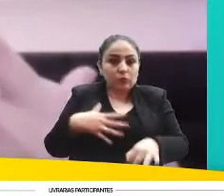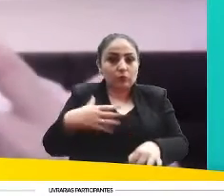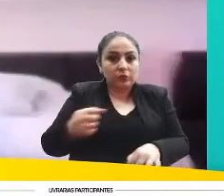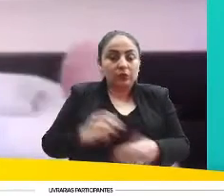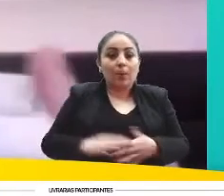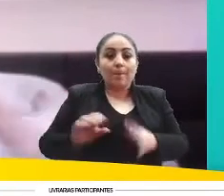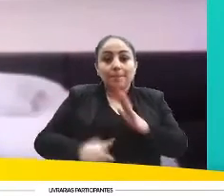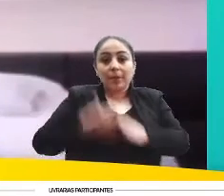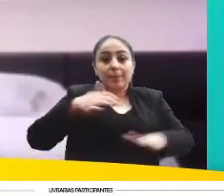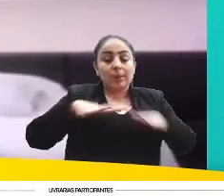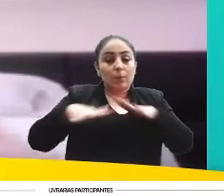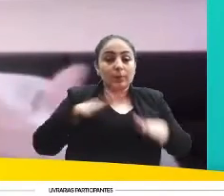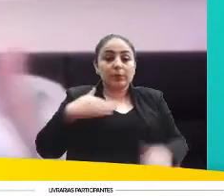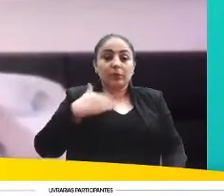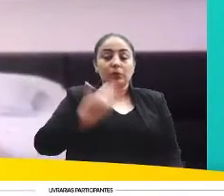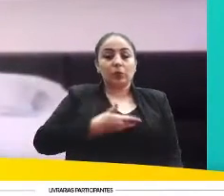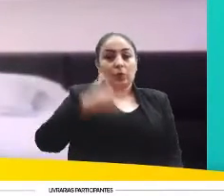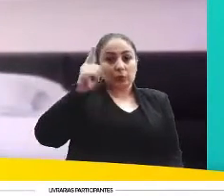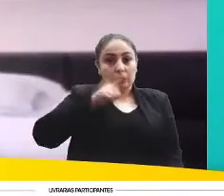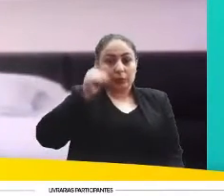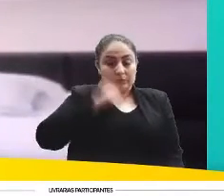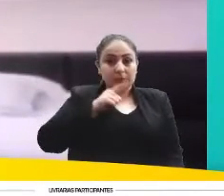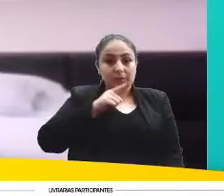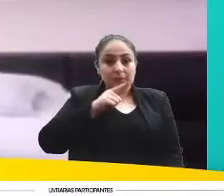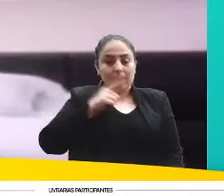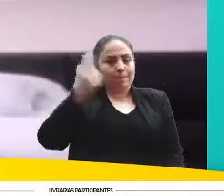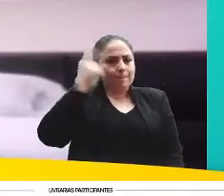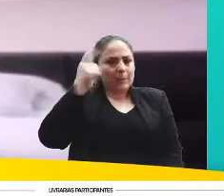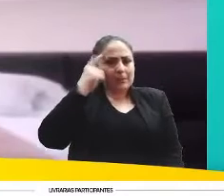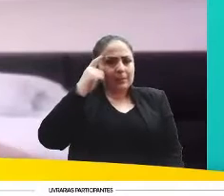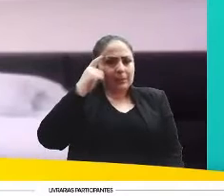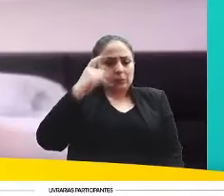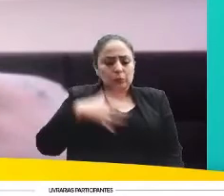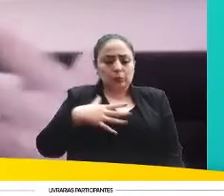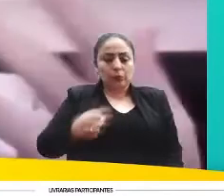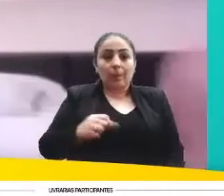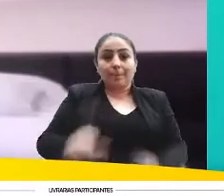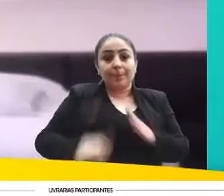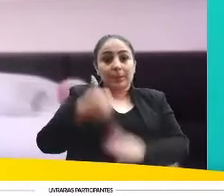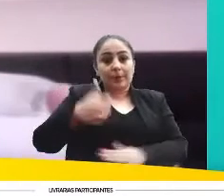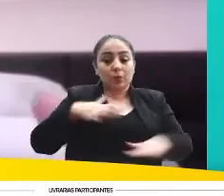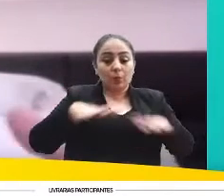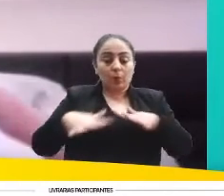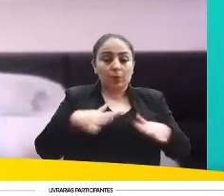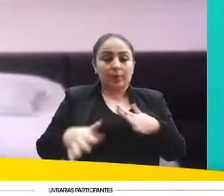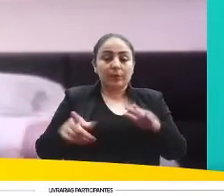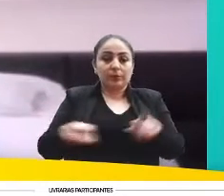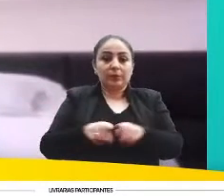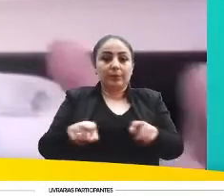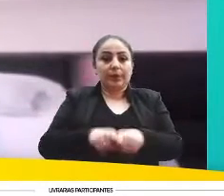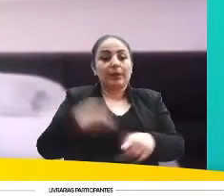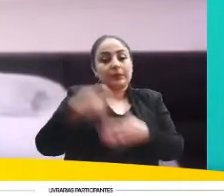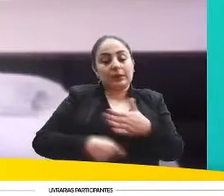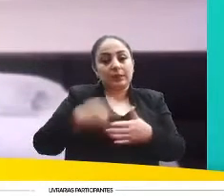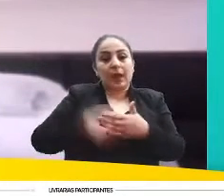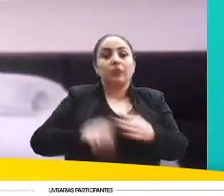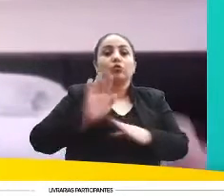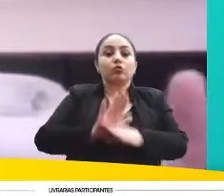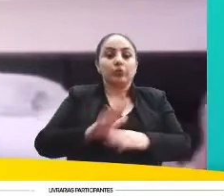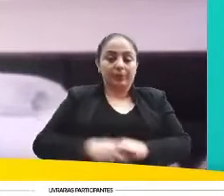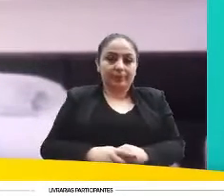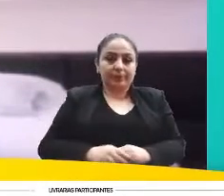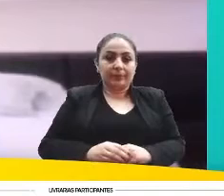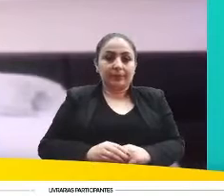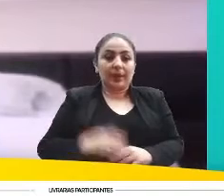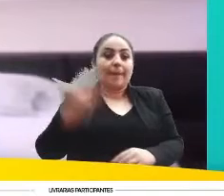primeiro movimento para nós combatermos o pensamento suicida, o primeiro movimento é procurarmos ajuda.